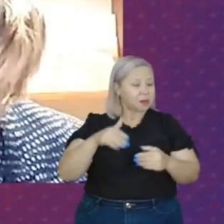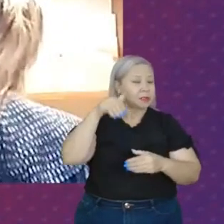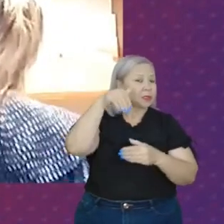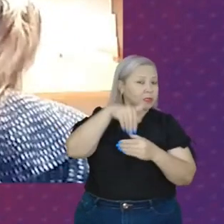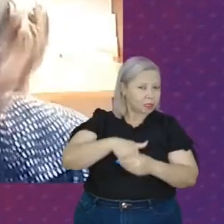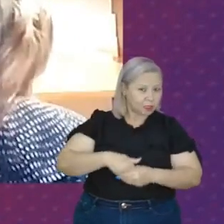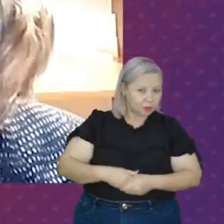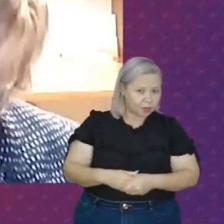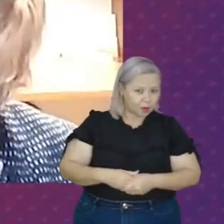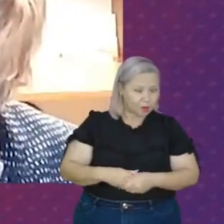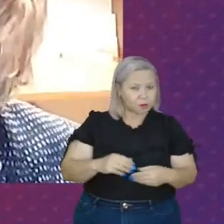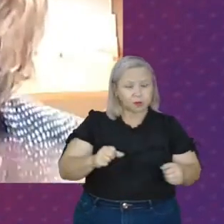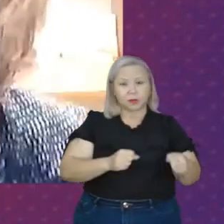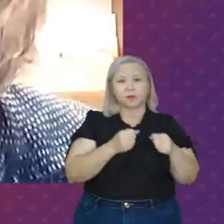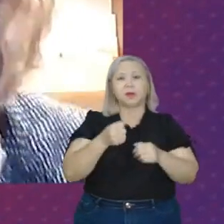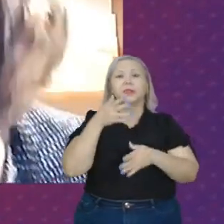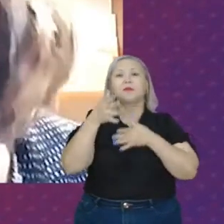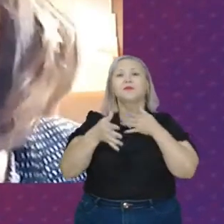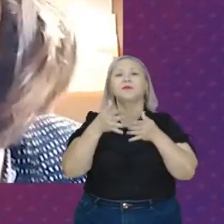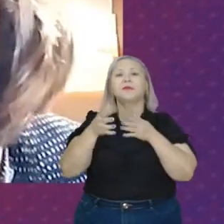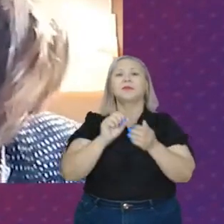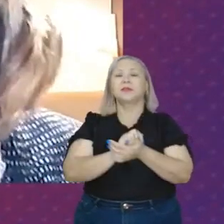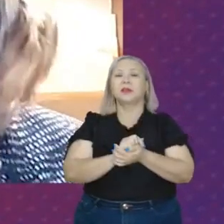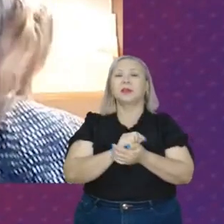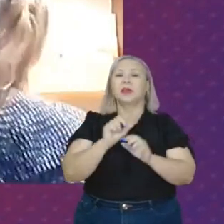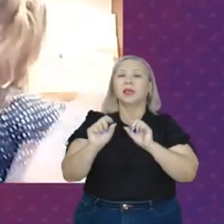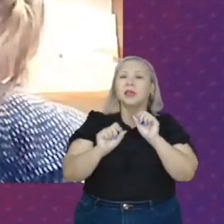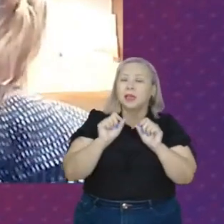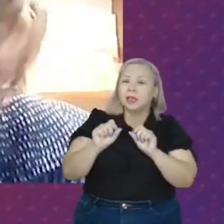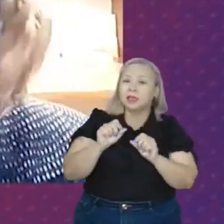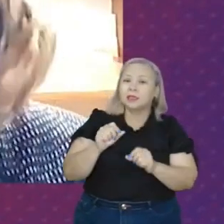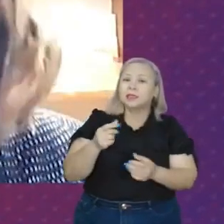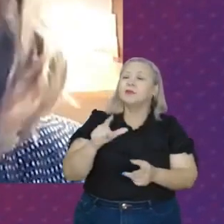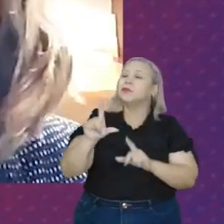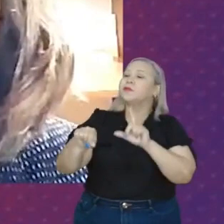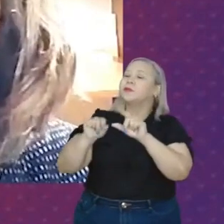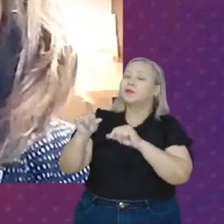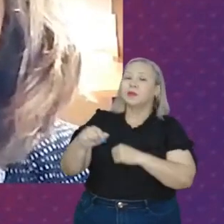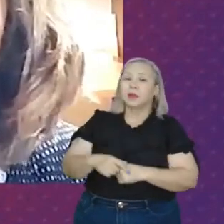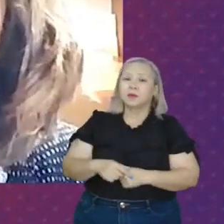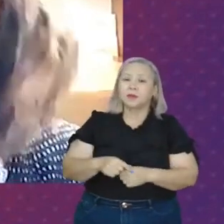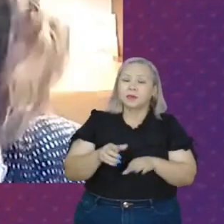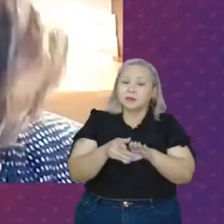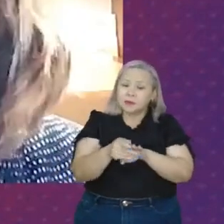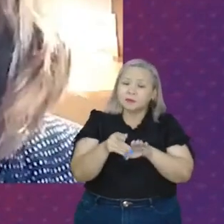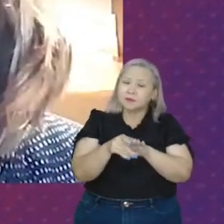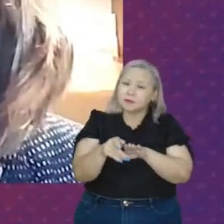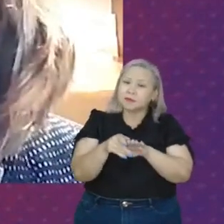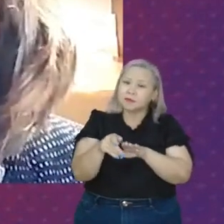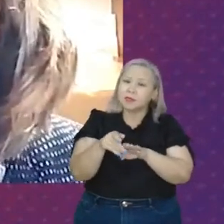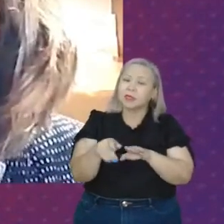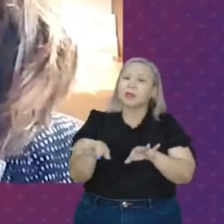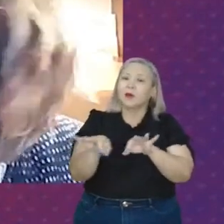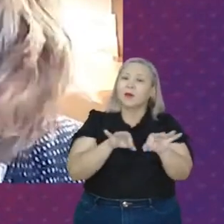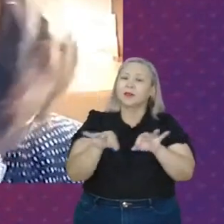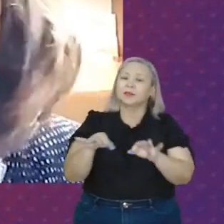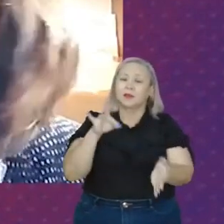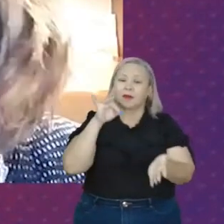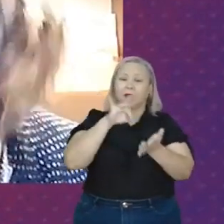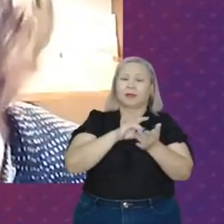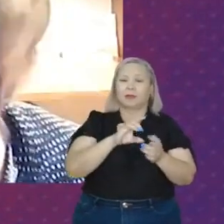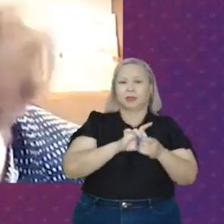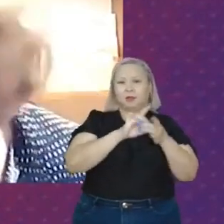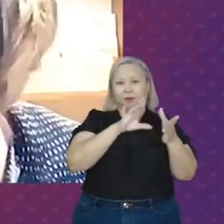eleitoral, para que possamos dizer que ninguém vai nos calar, para que possamos construir uma verdadeira democracia. Por